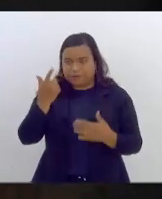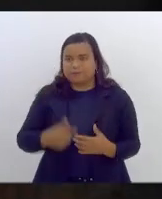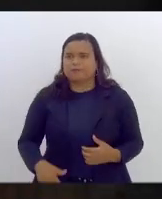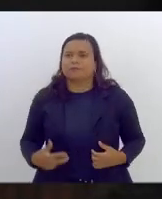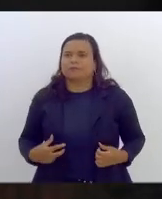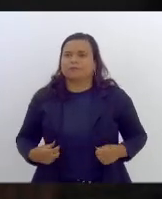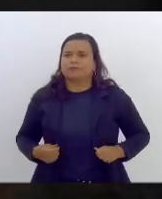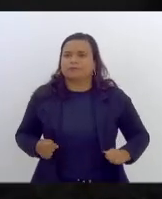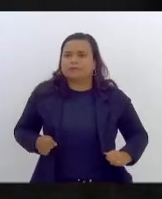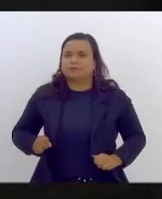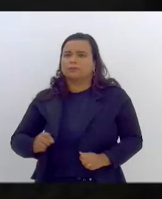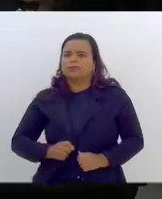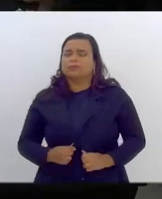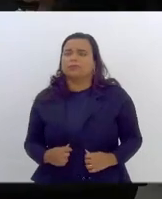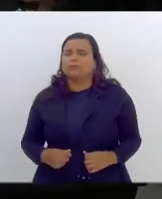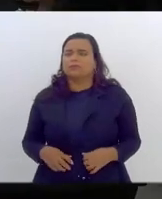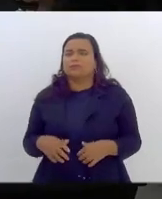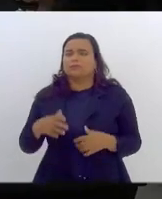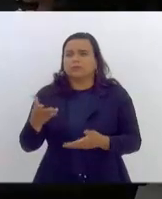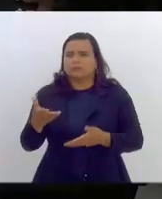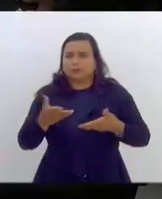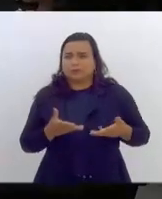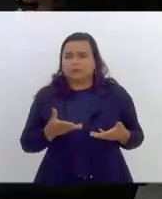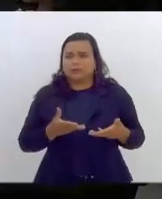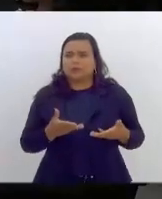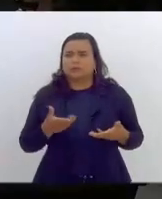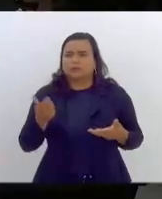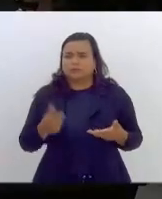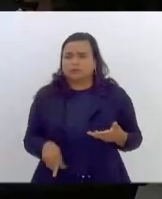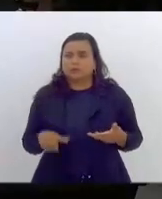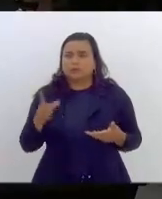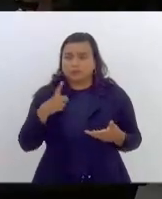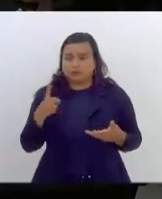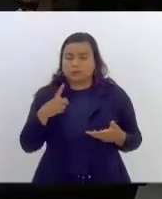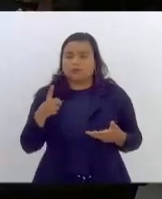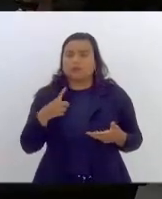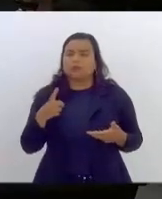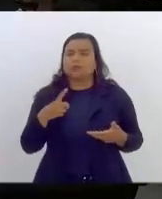Bom, convido agora